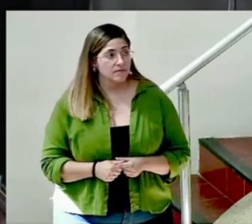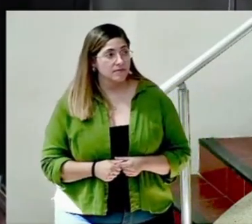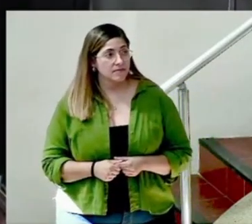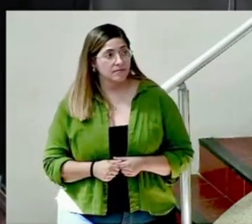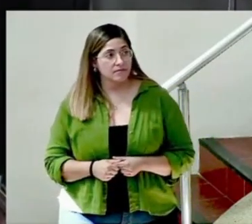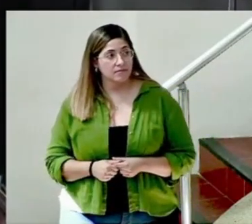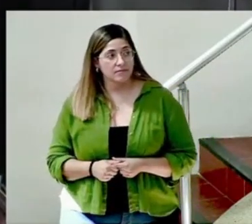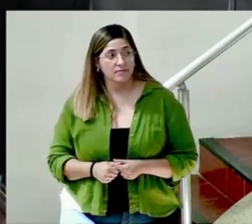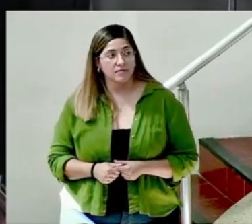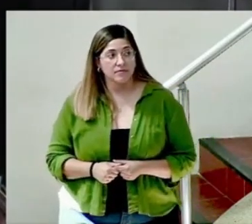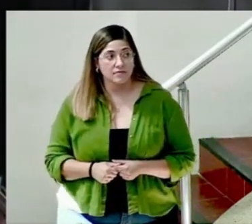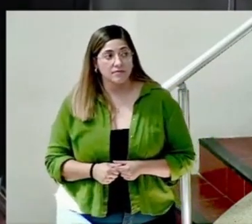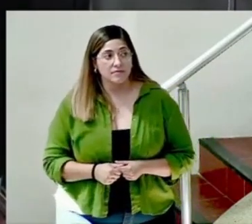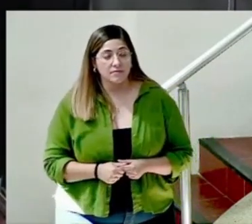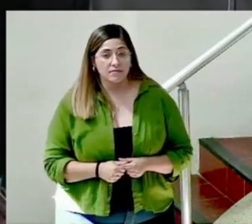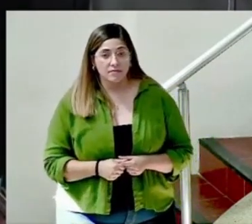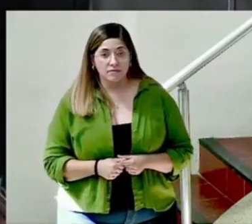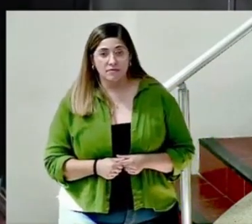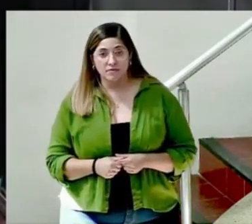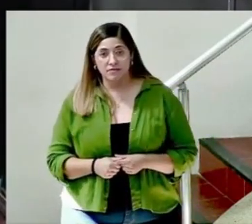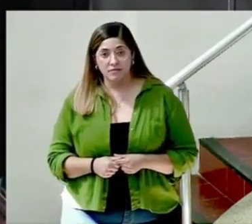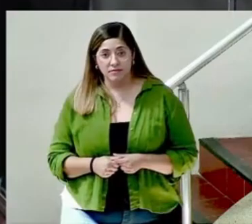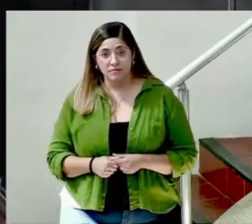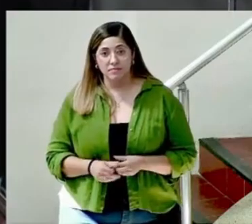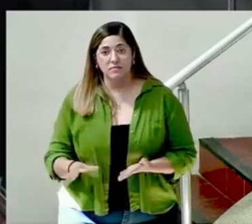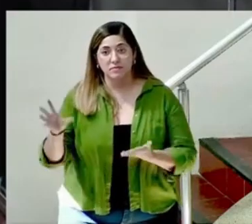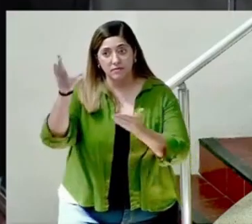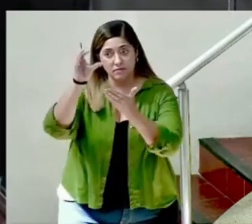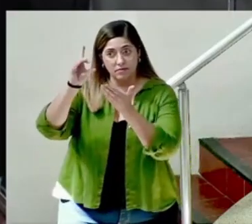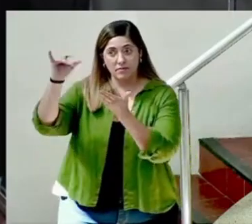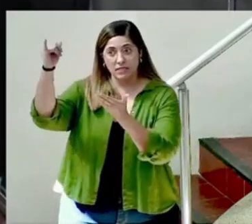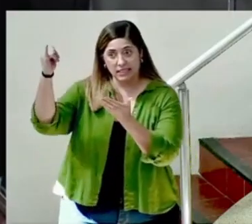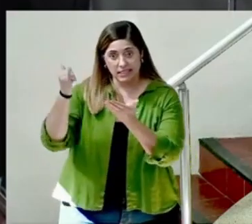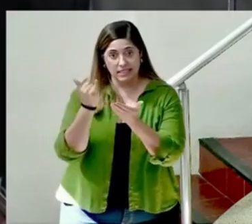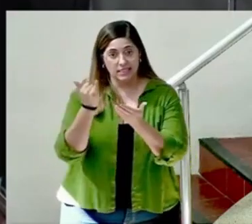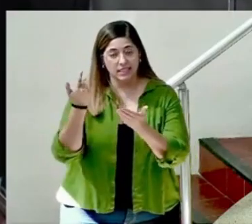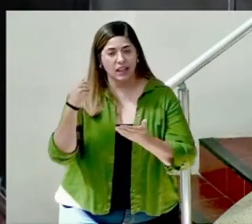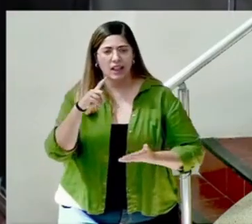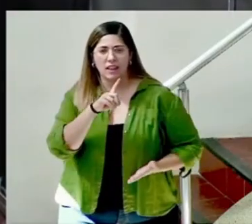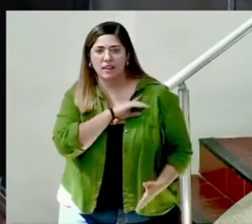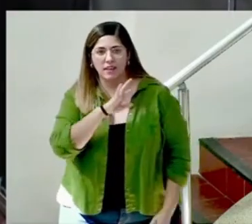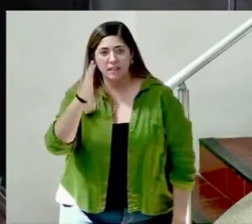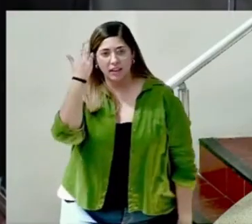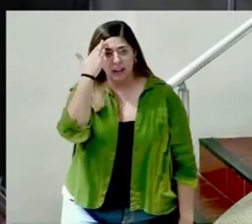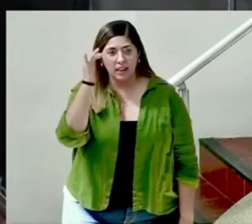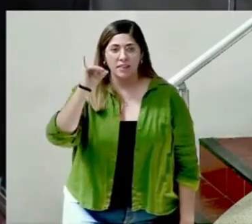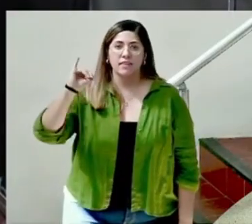que nos transmite a ideia